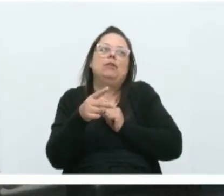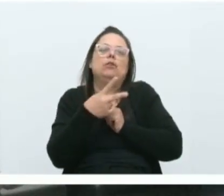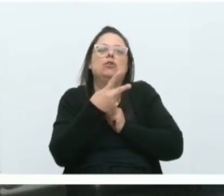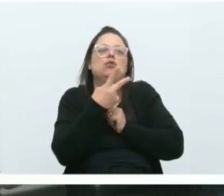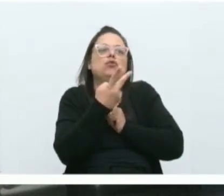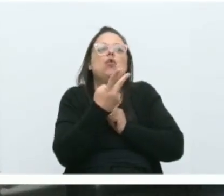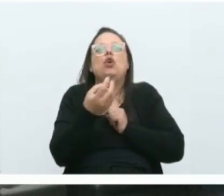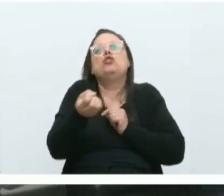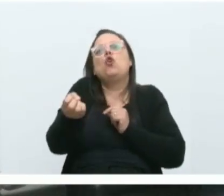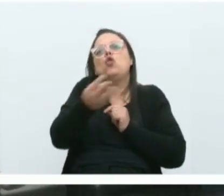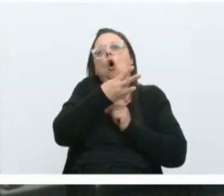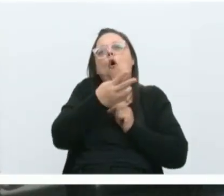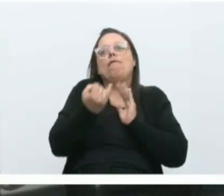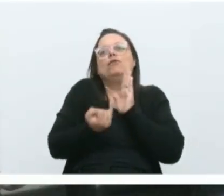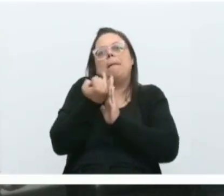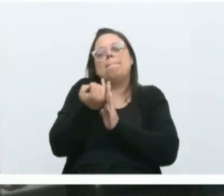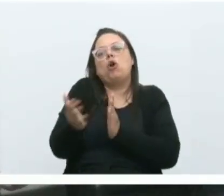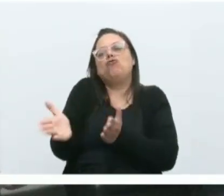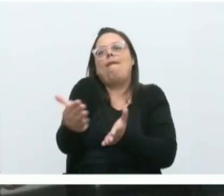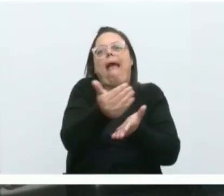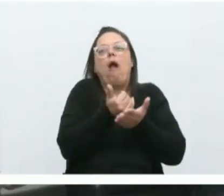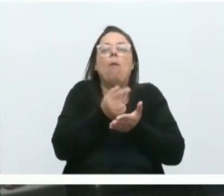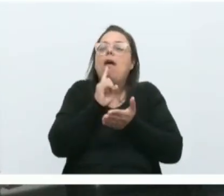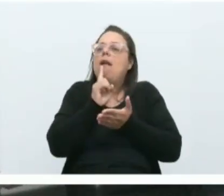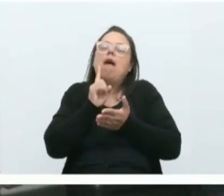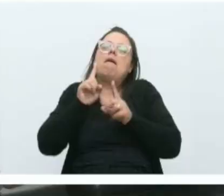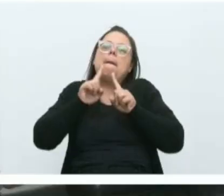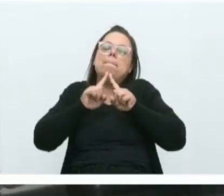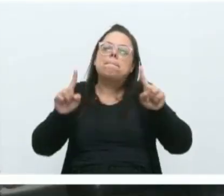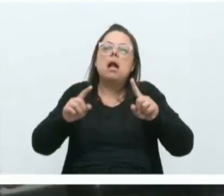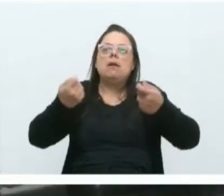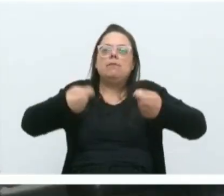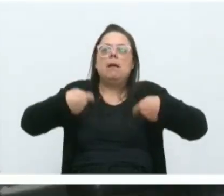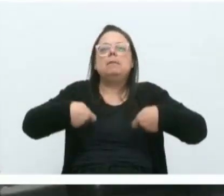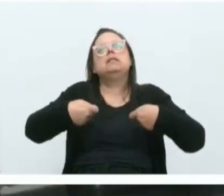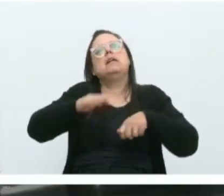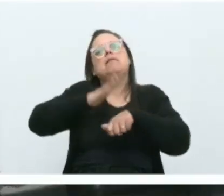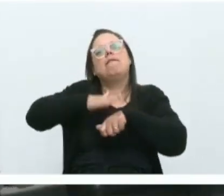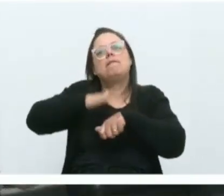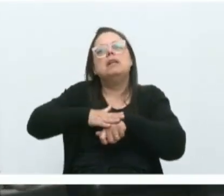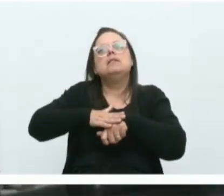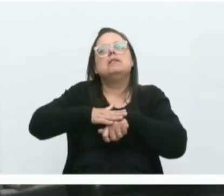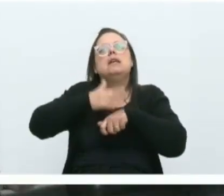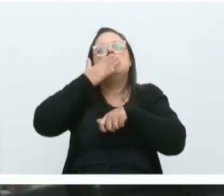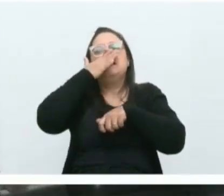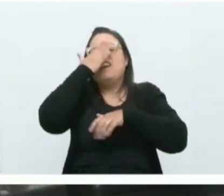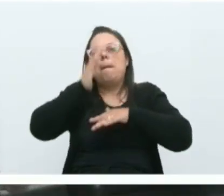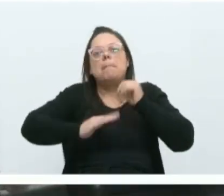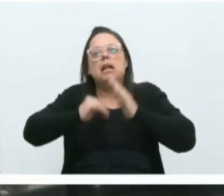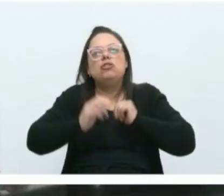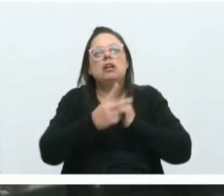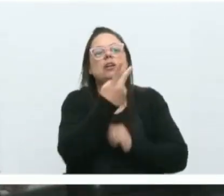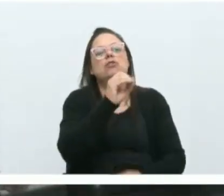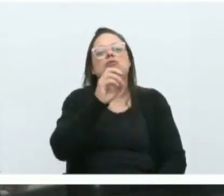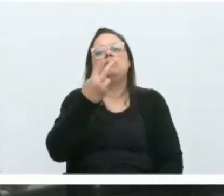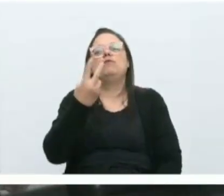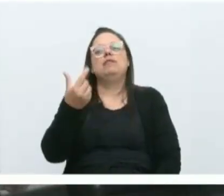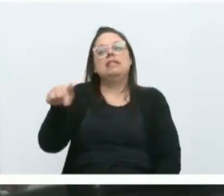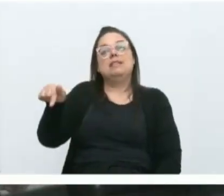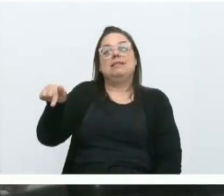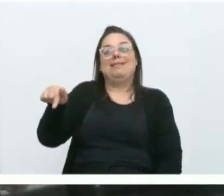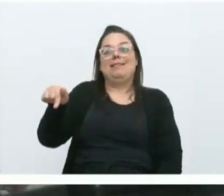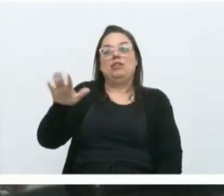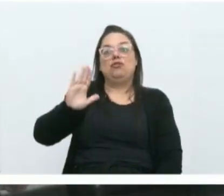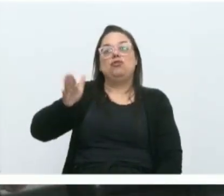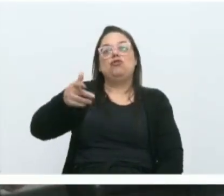novos impostos, mas vai ter que estimar, para poder fazer a média e começar a praticar em 2027, para começar